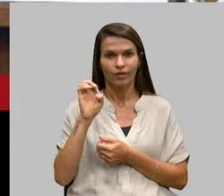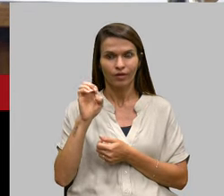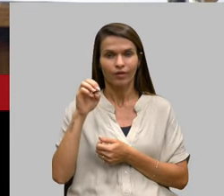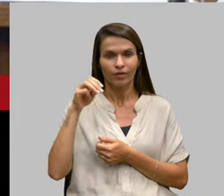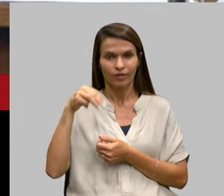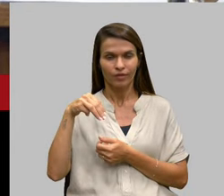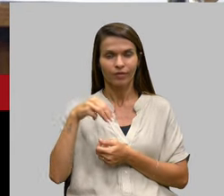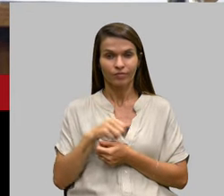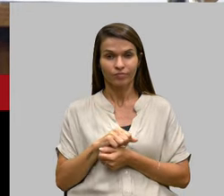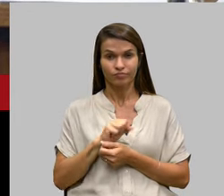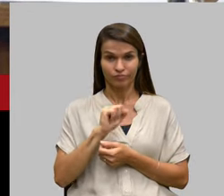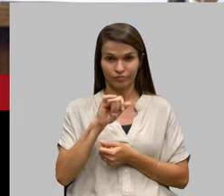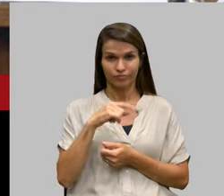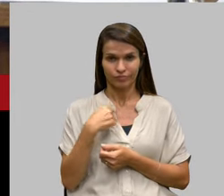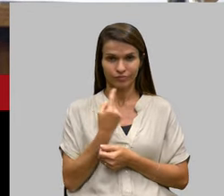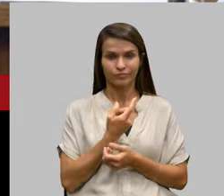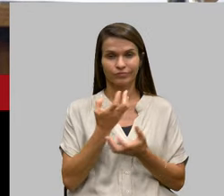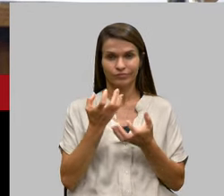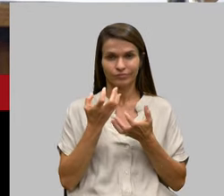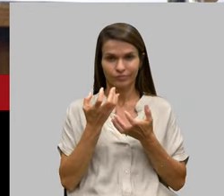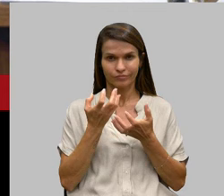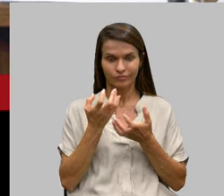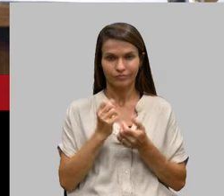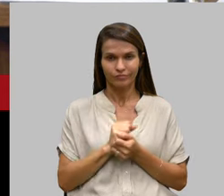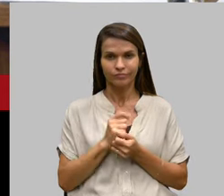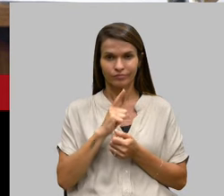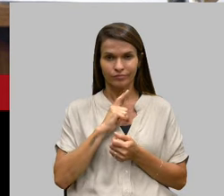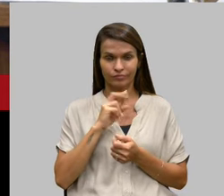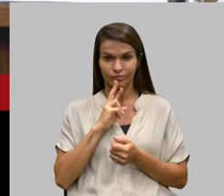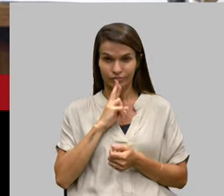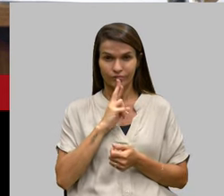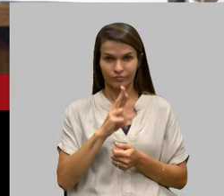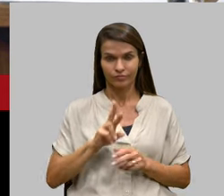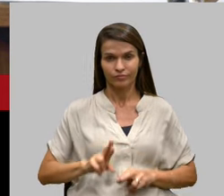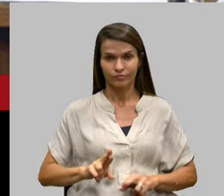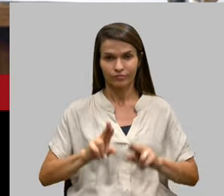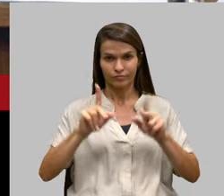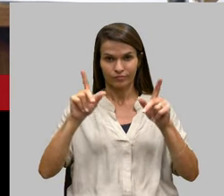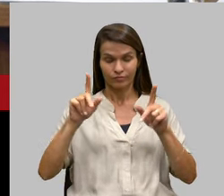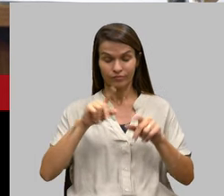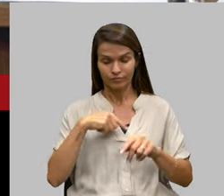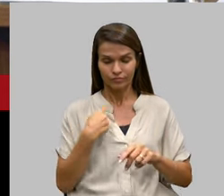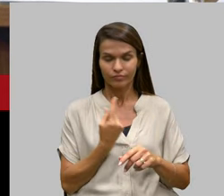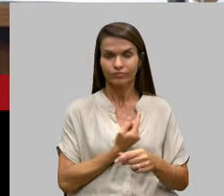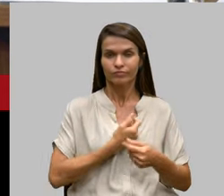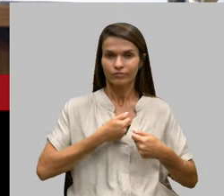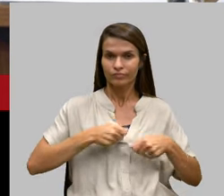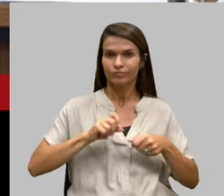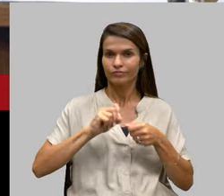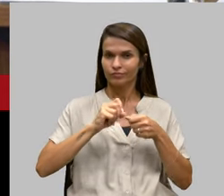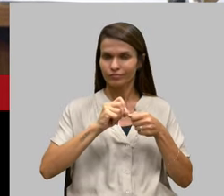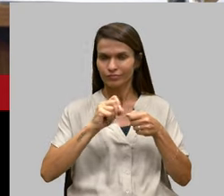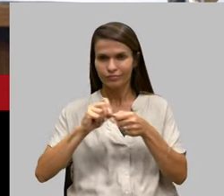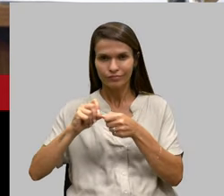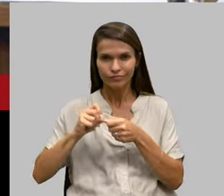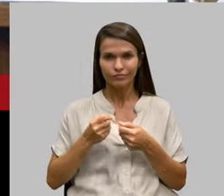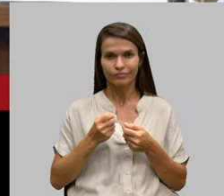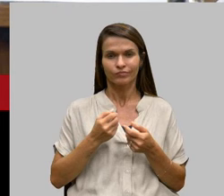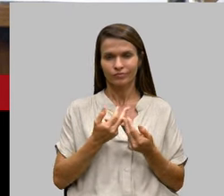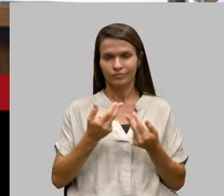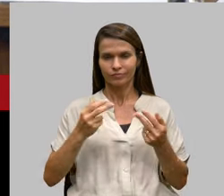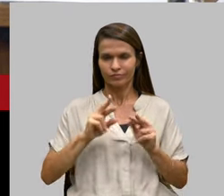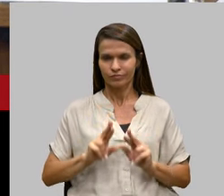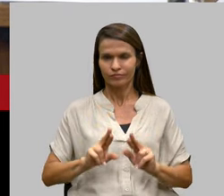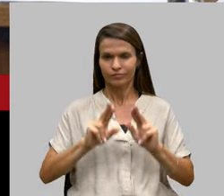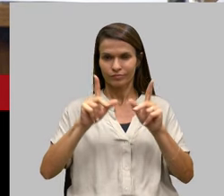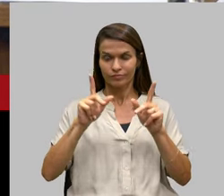queremos fazer ou ter resultados diferentes nós precisamos fazer coisas diferentes se nós fizermos